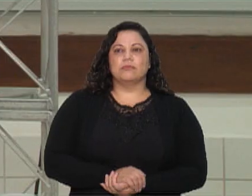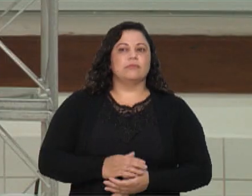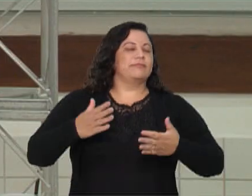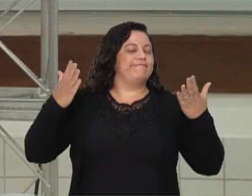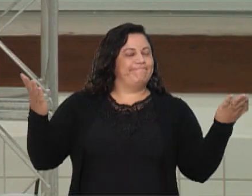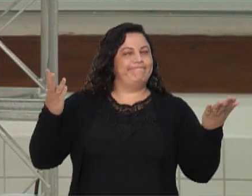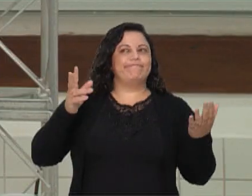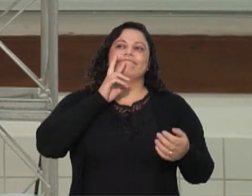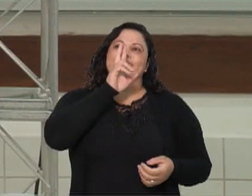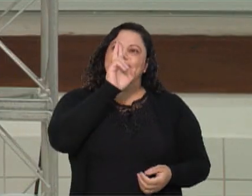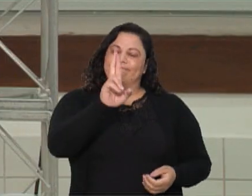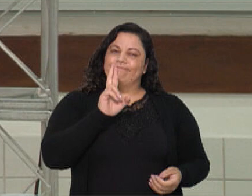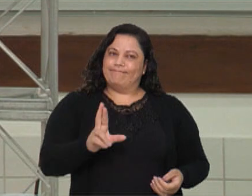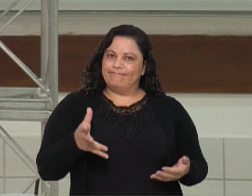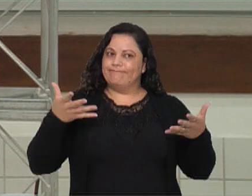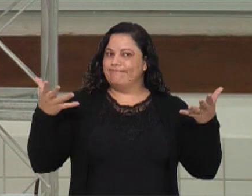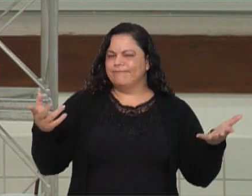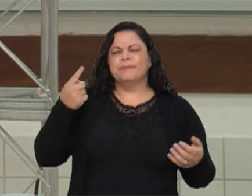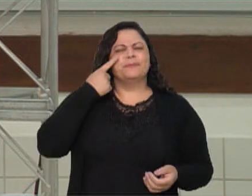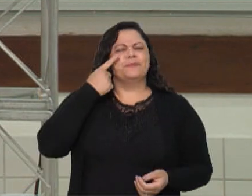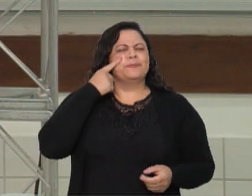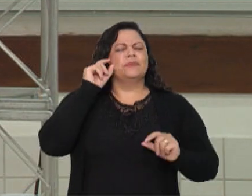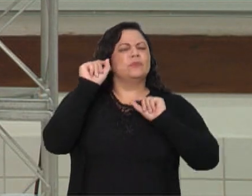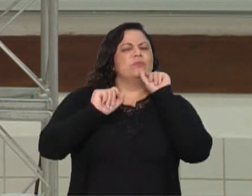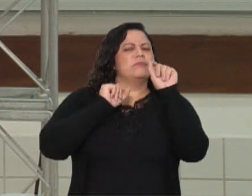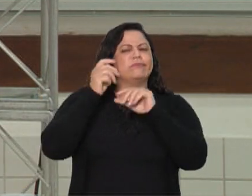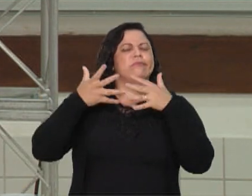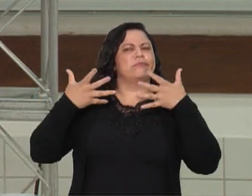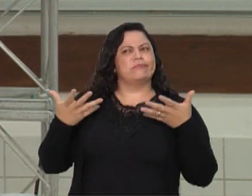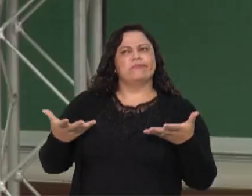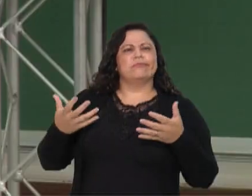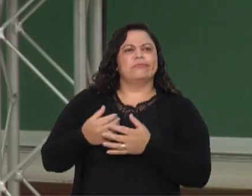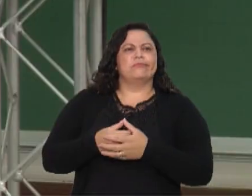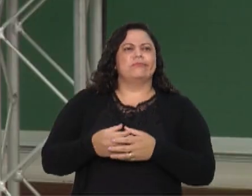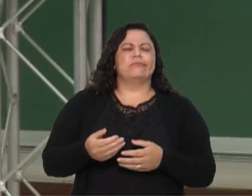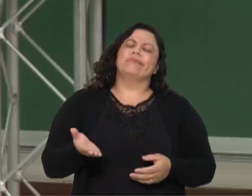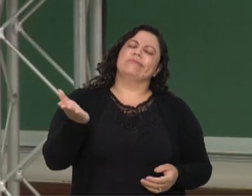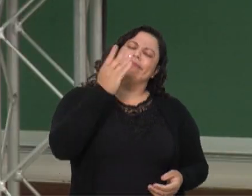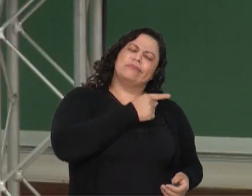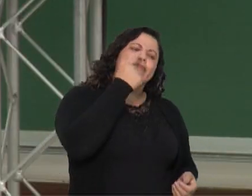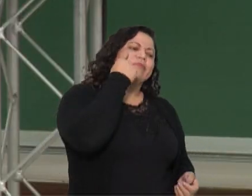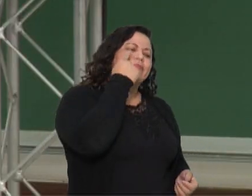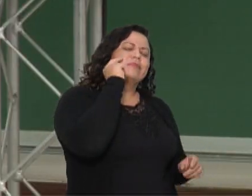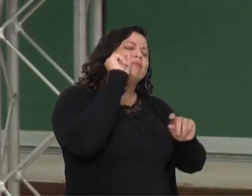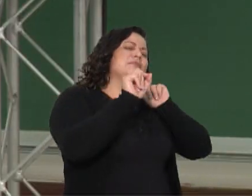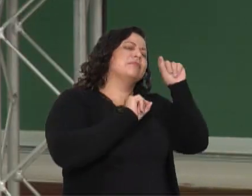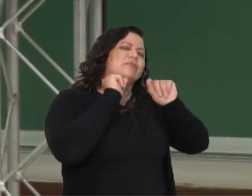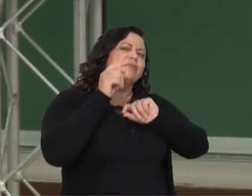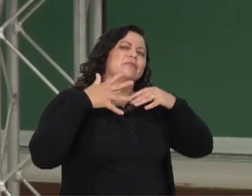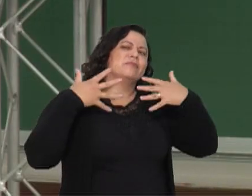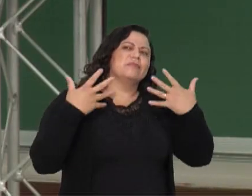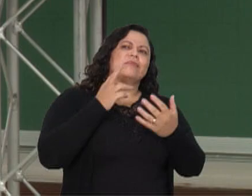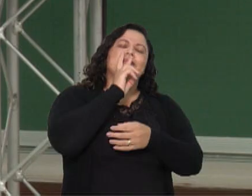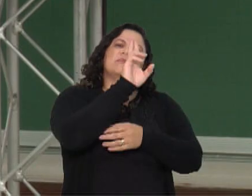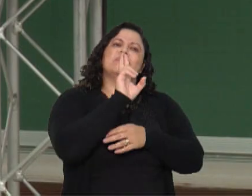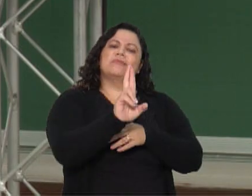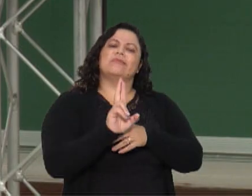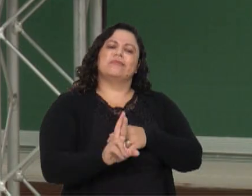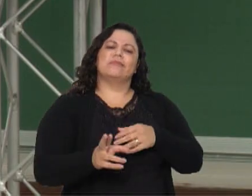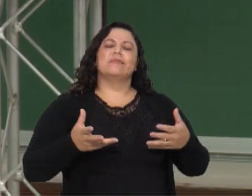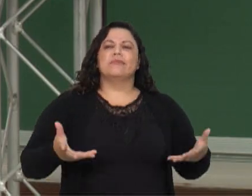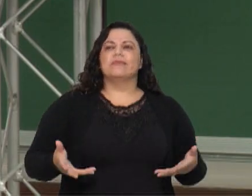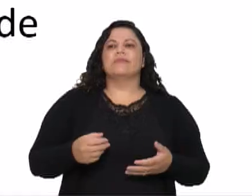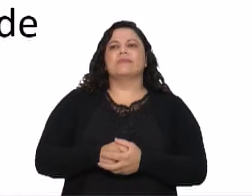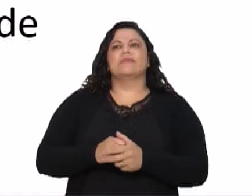Vamos lá, resposta, pessoal. Vamos ver como é que ficou. Então, vem cá comigo. Vem e vem ver aqui o que que temos de resposta.